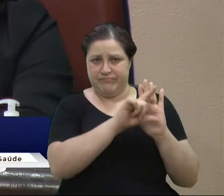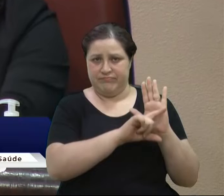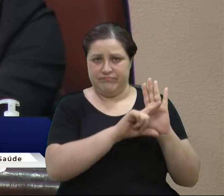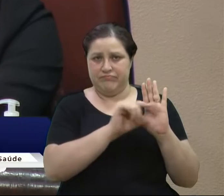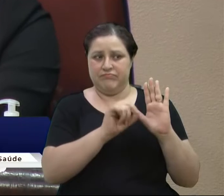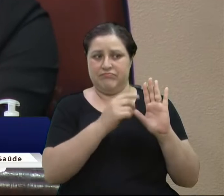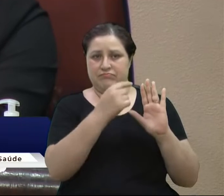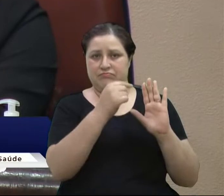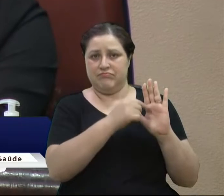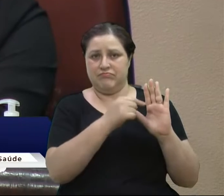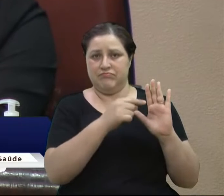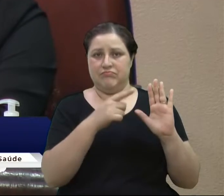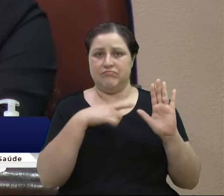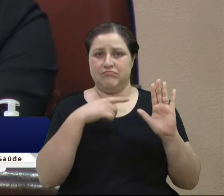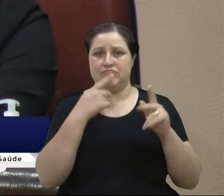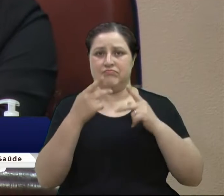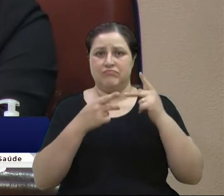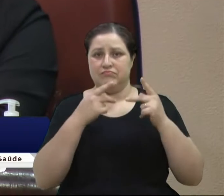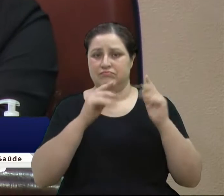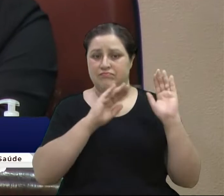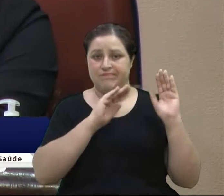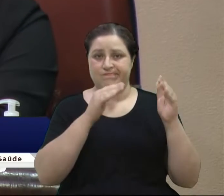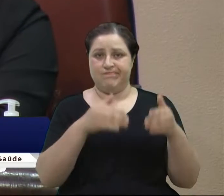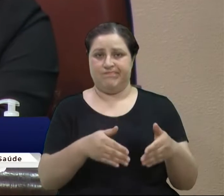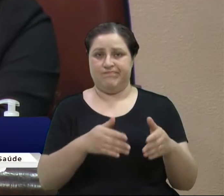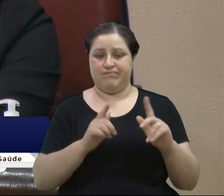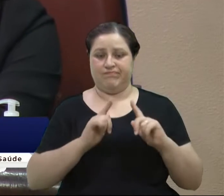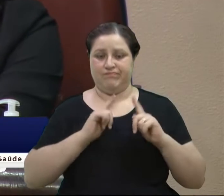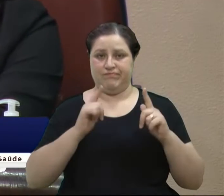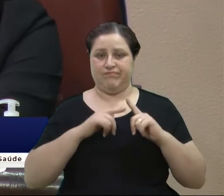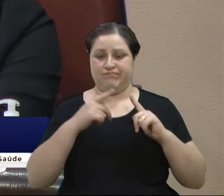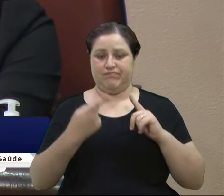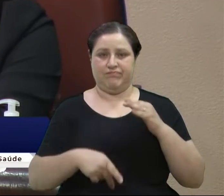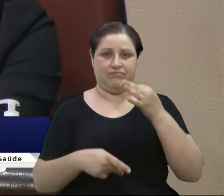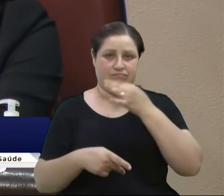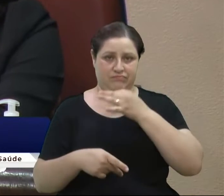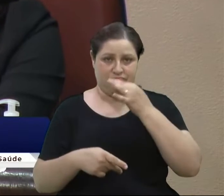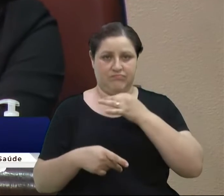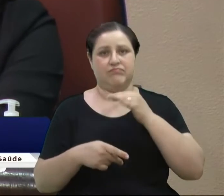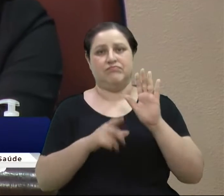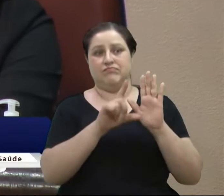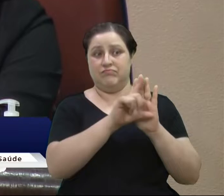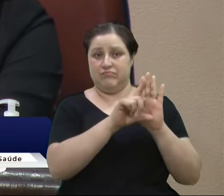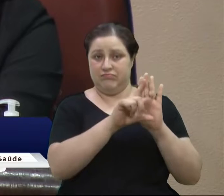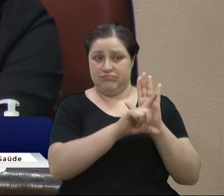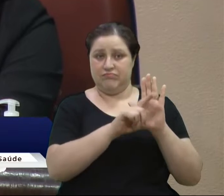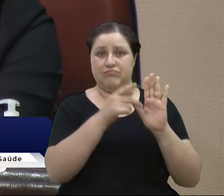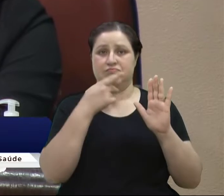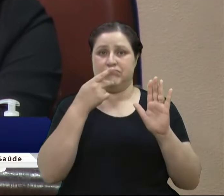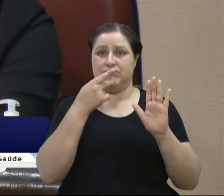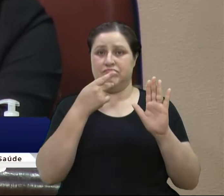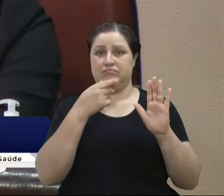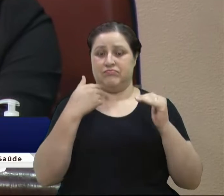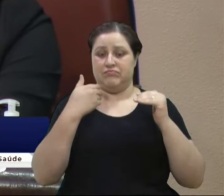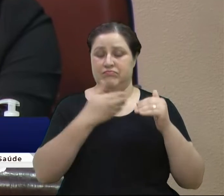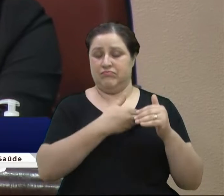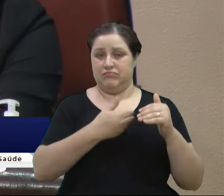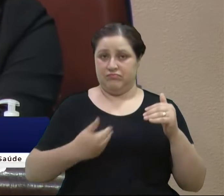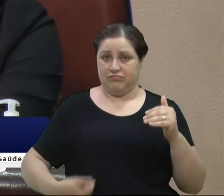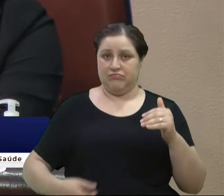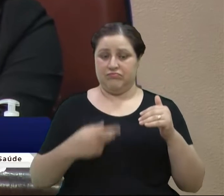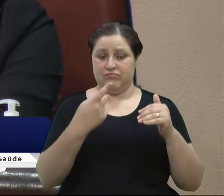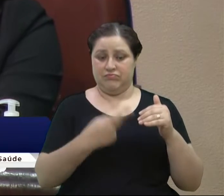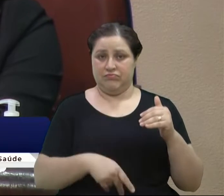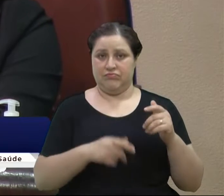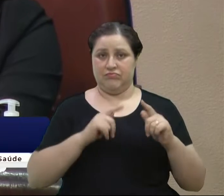ele direciona a gestão de Caxias. Né? Ele dá subsídios suficientes para a tomada de decisão. Ela não é